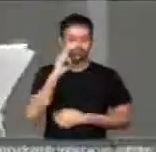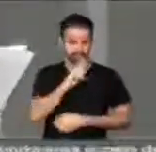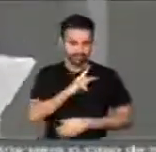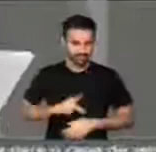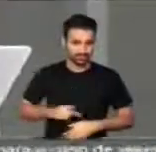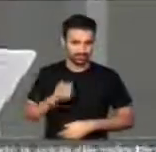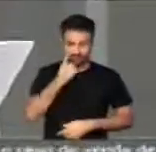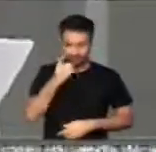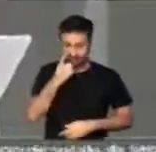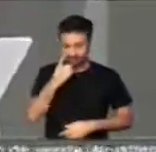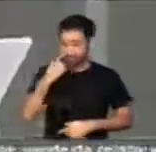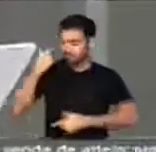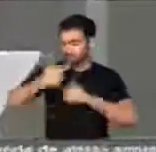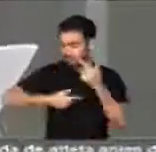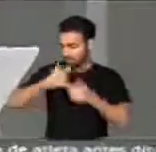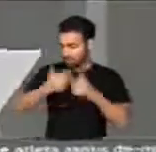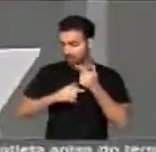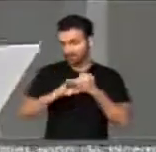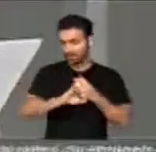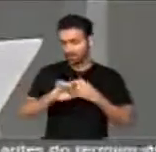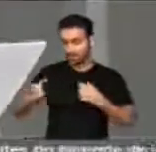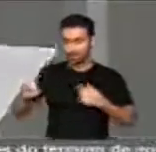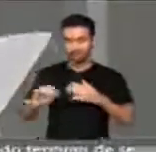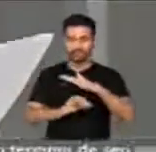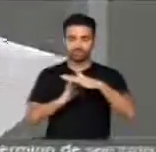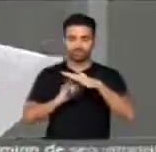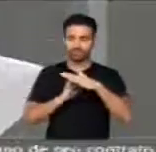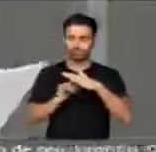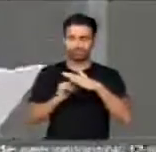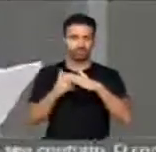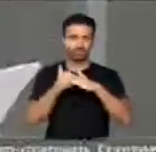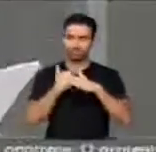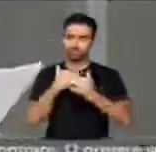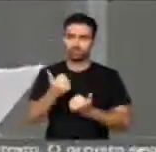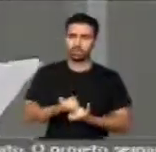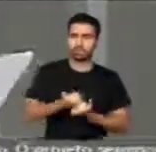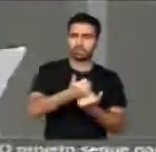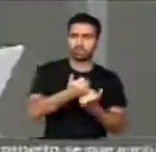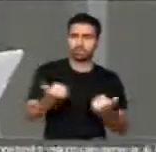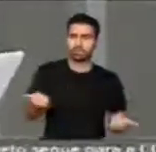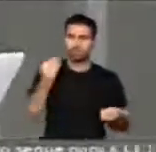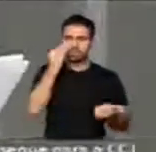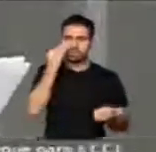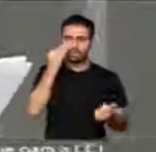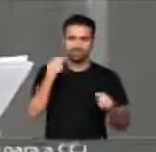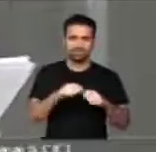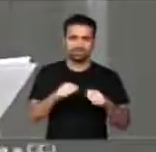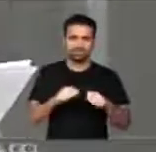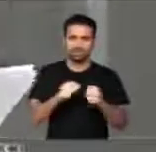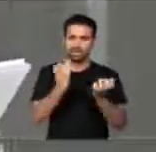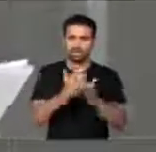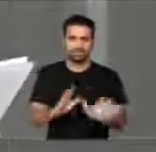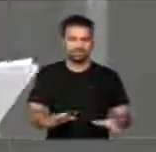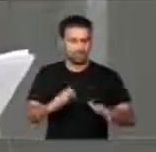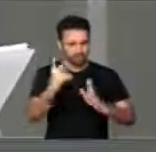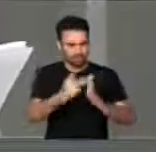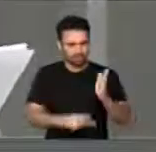o trabalho empreendido por essas instituições deve municiar qualquer tentativa de desmonte dos programas